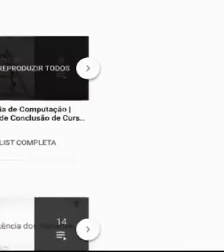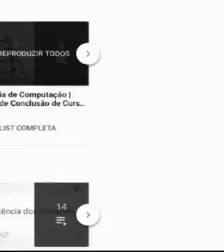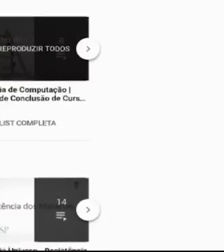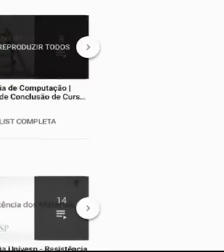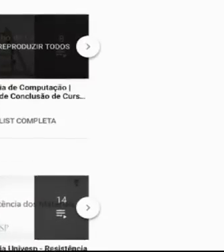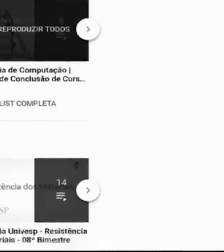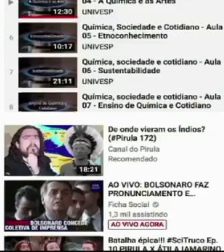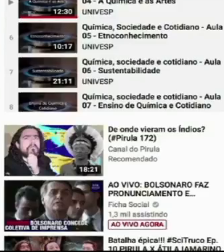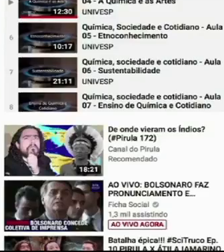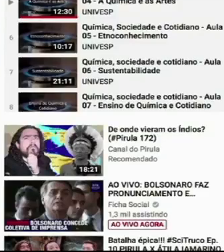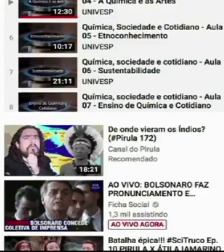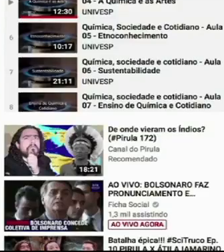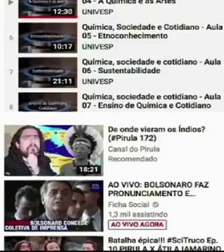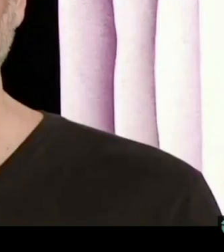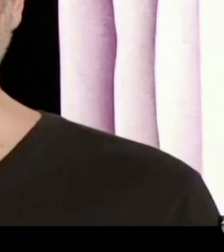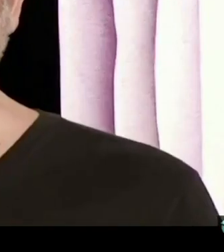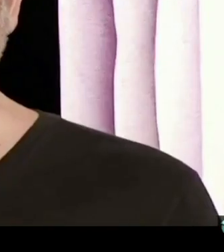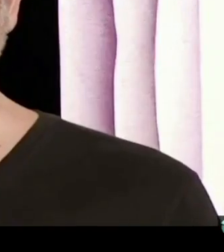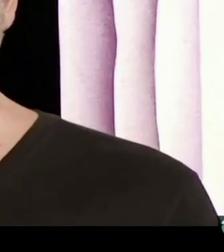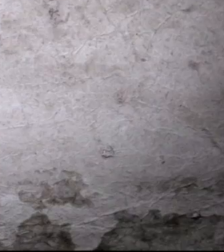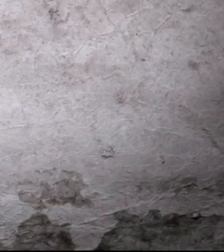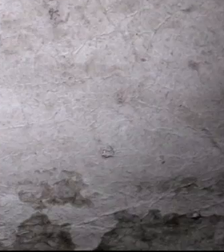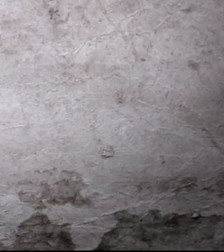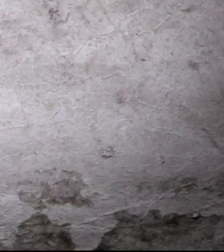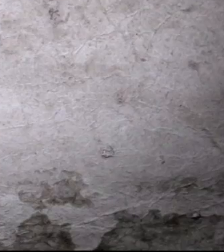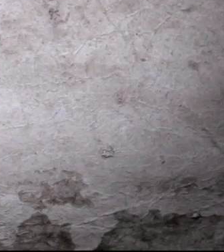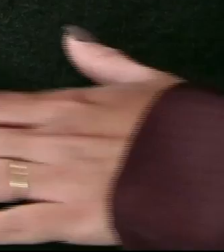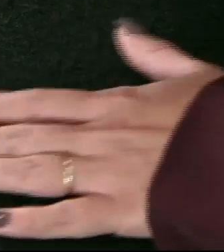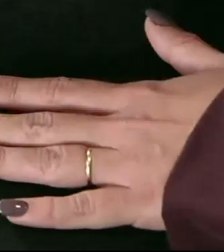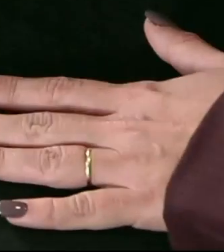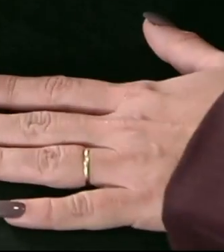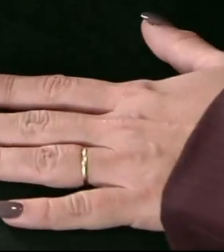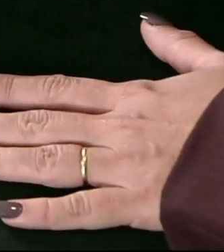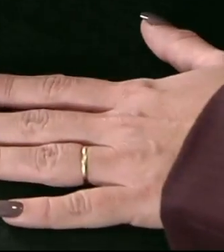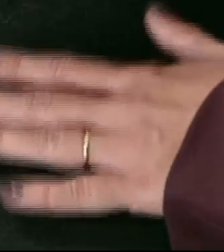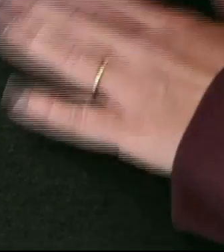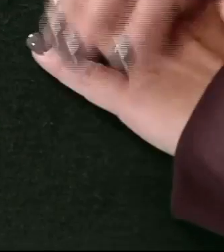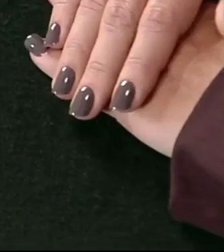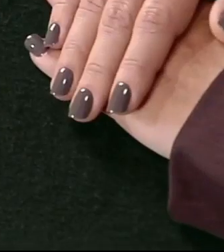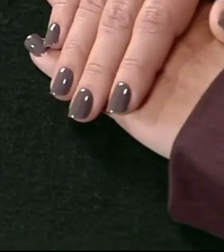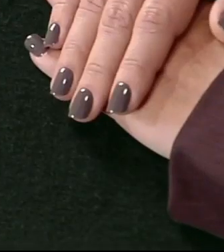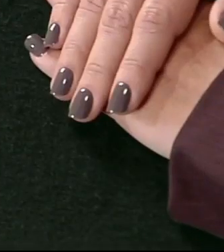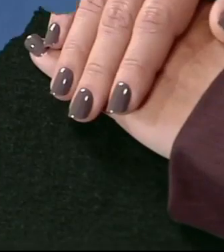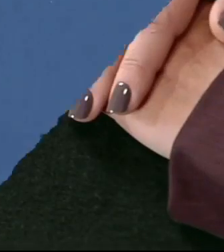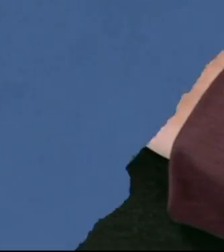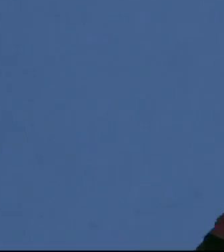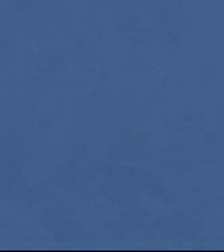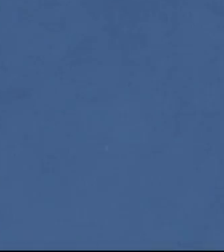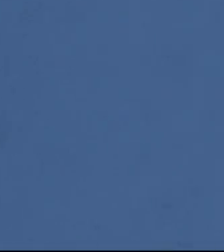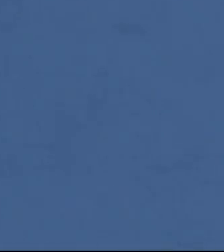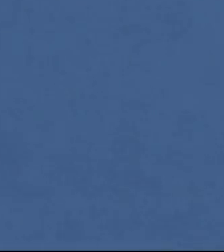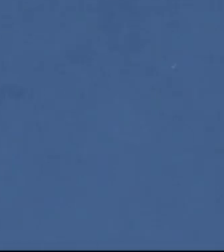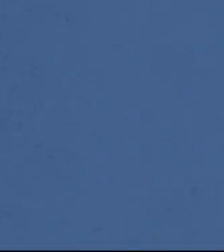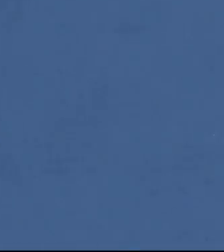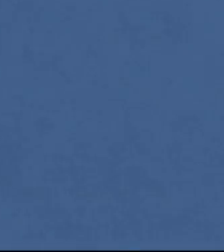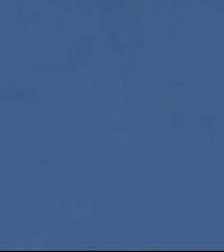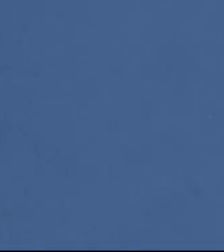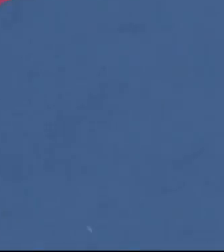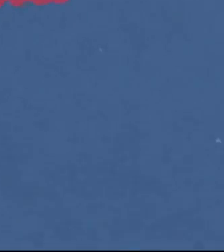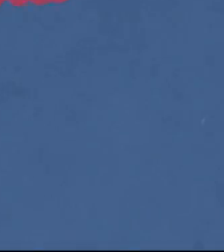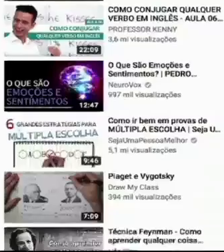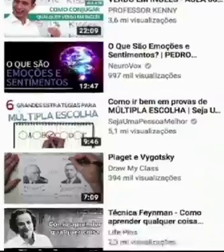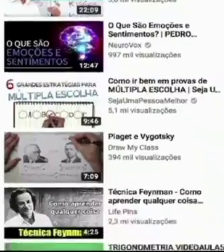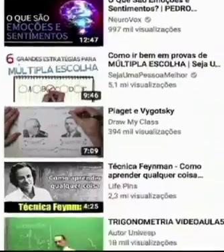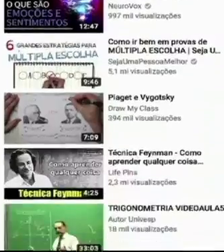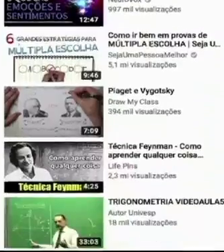sucesso no youtube com as questões ambientais aulas convencionais e diferenciadas que despertam o interesse dos alunos